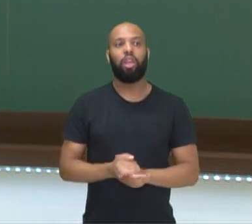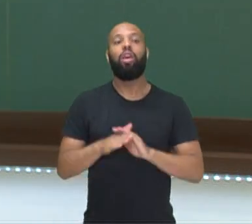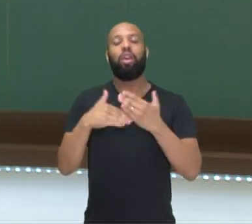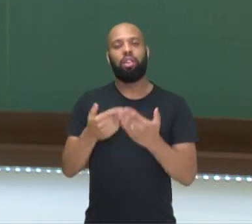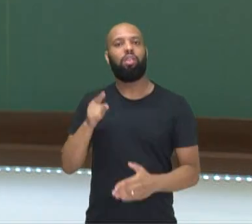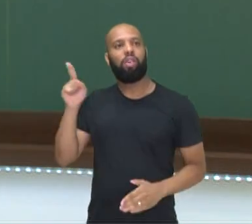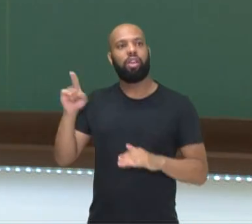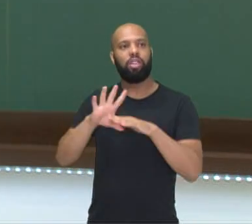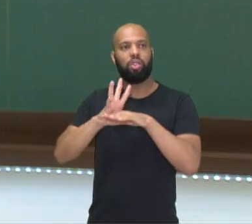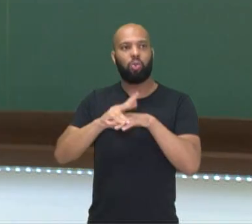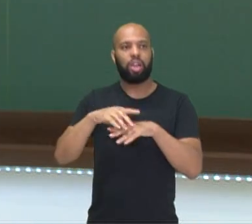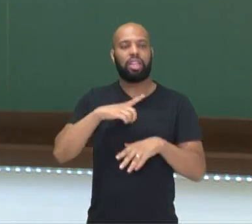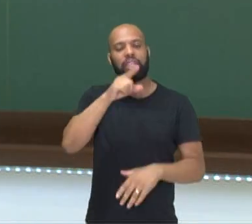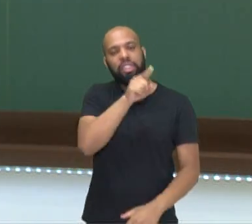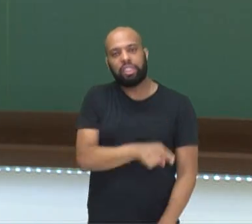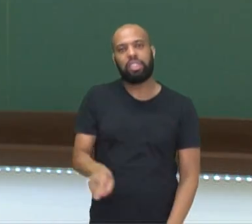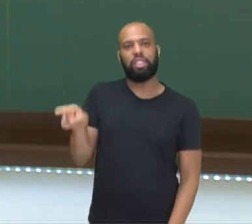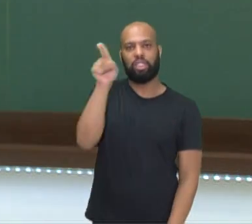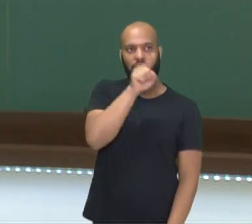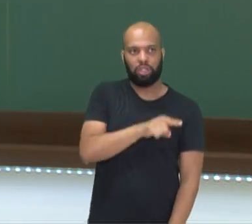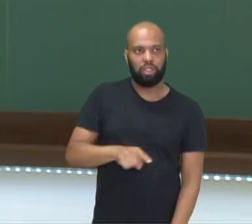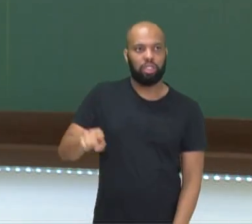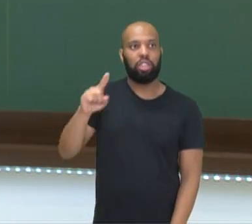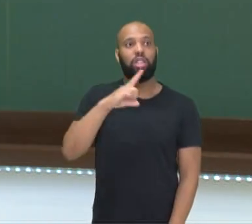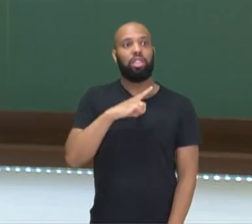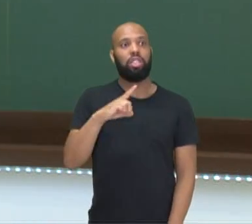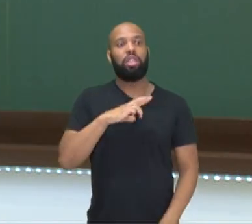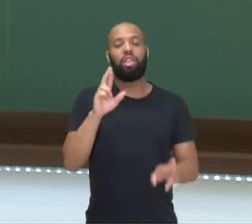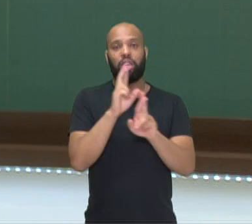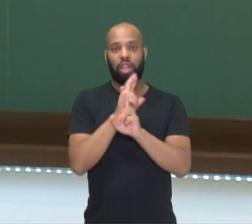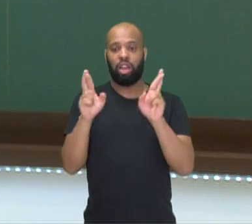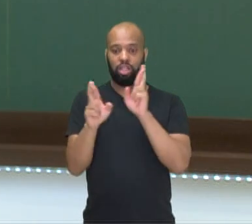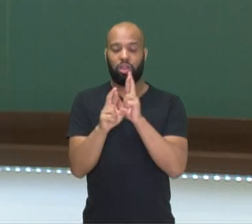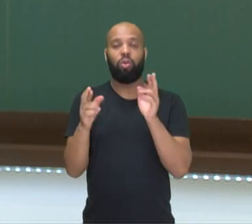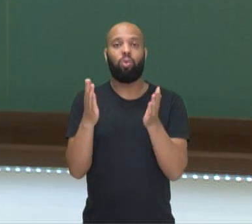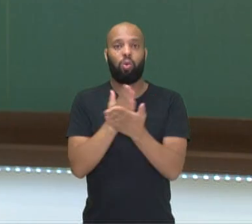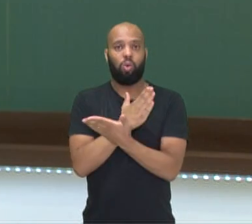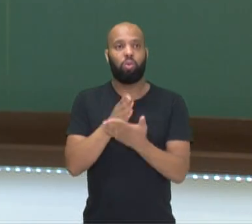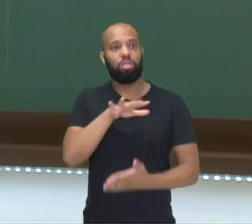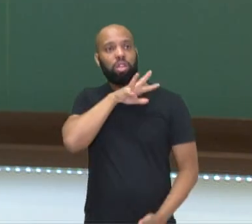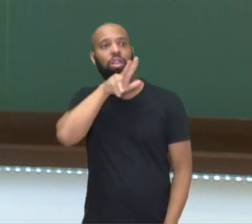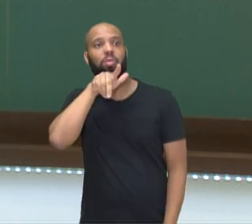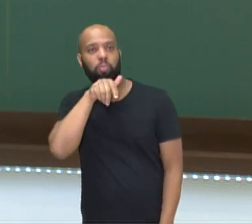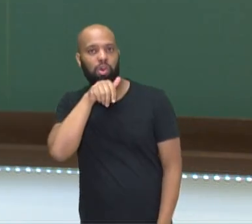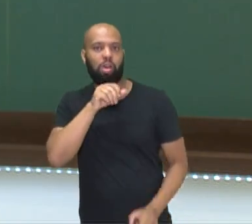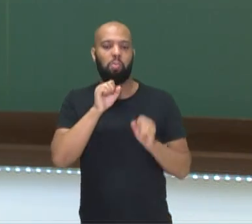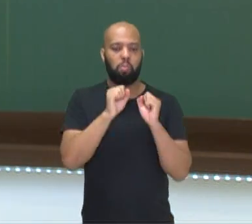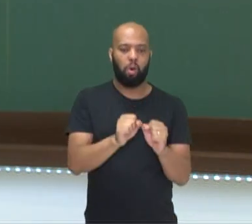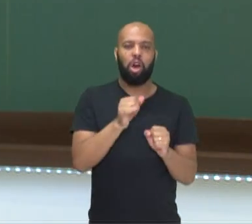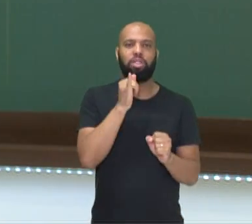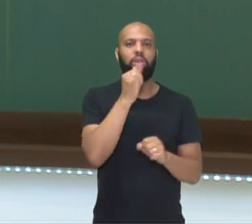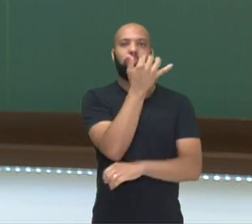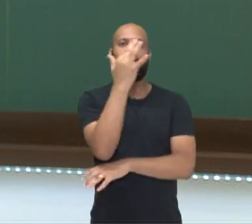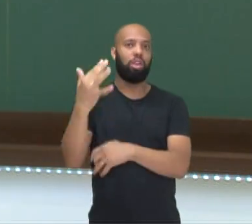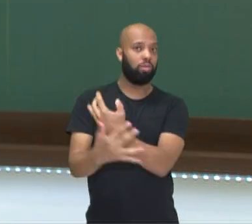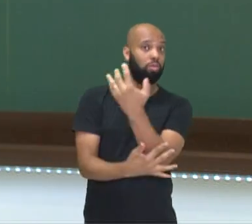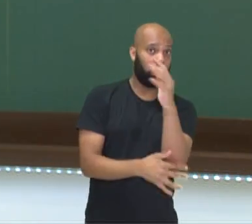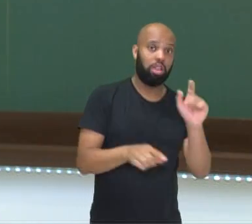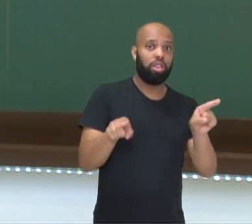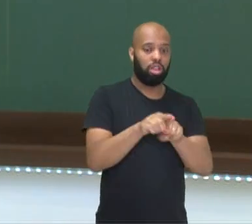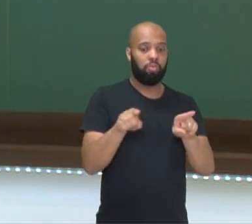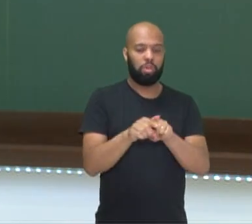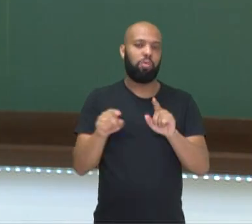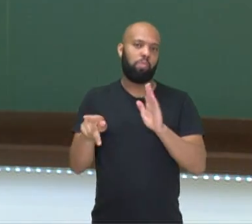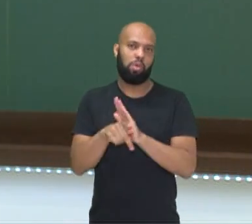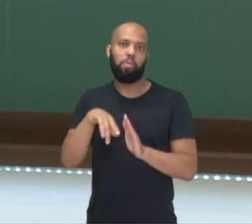Então aqui a gente tem um ciclo da doença, está envolvido com alguns animais que podem ser silvestres, mas também os domésticos. Aqui